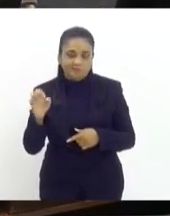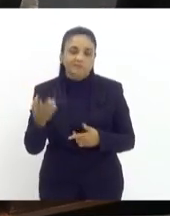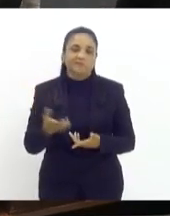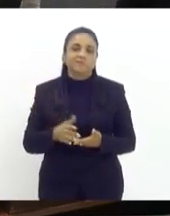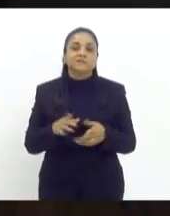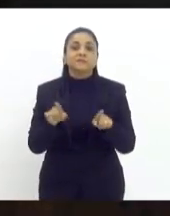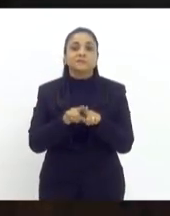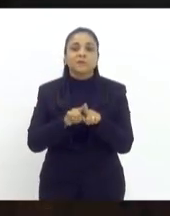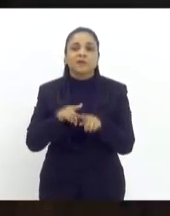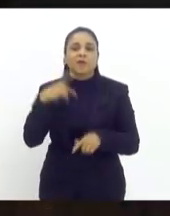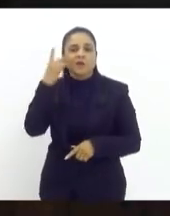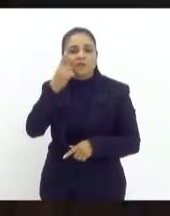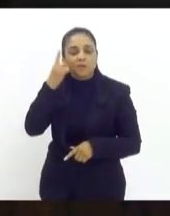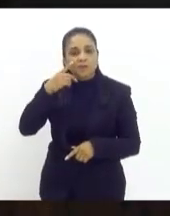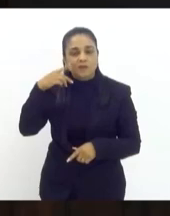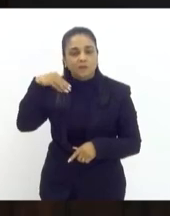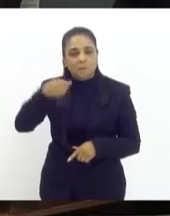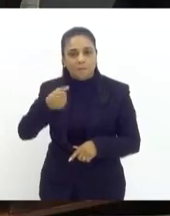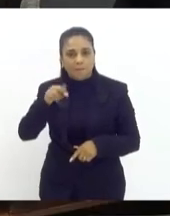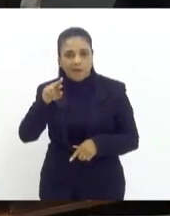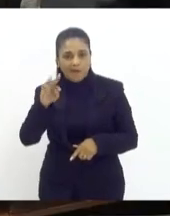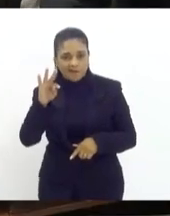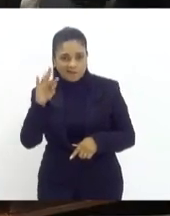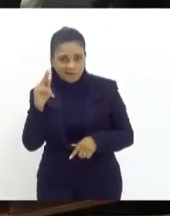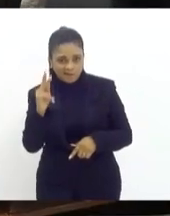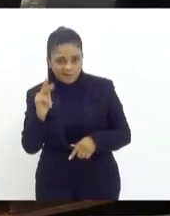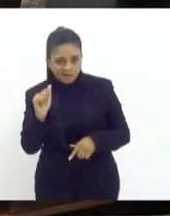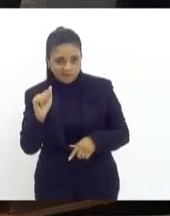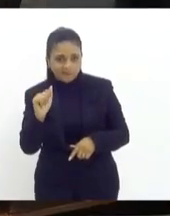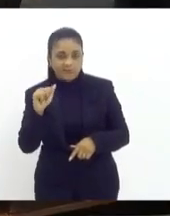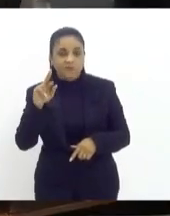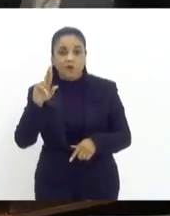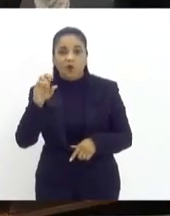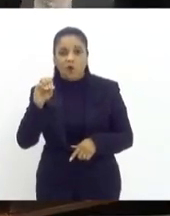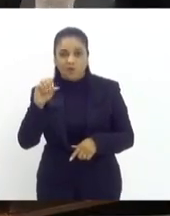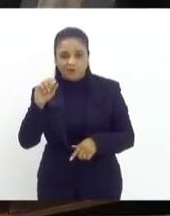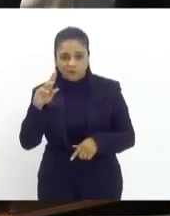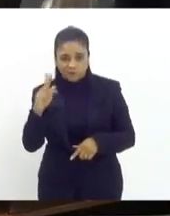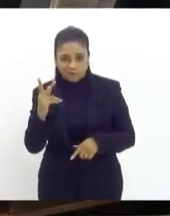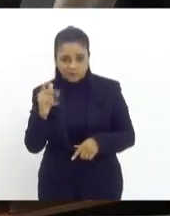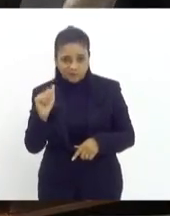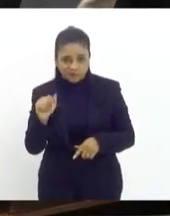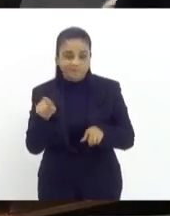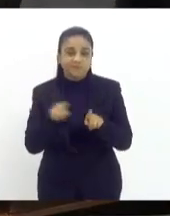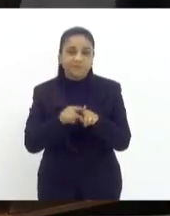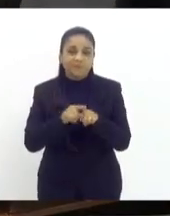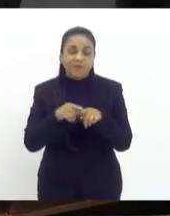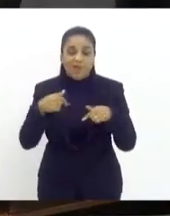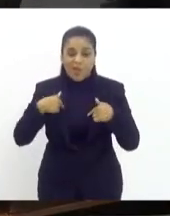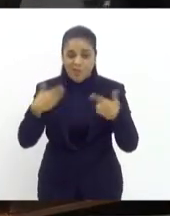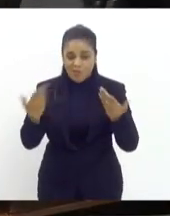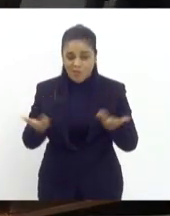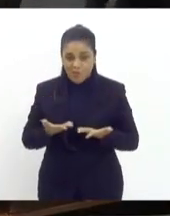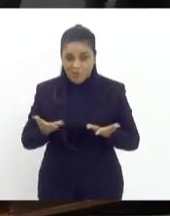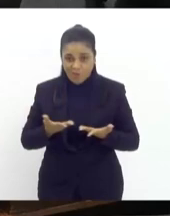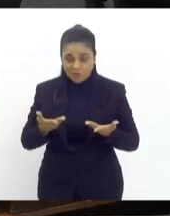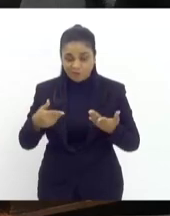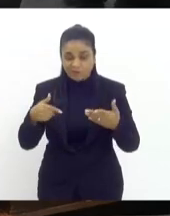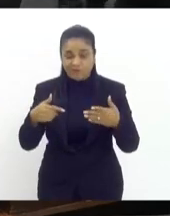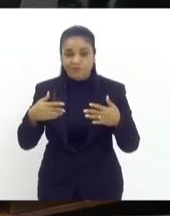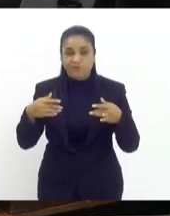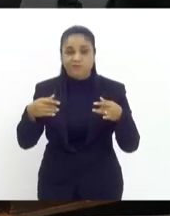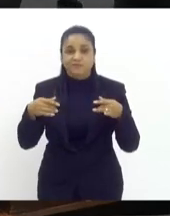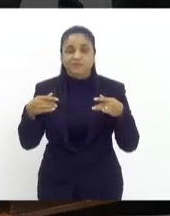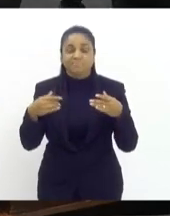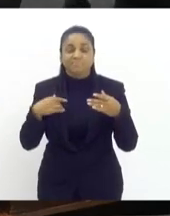deputada Marta Rocha Presidente apesar das dores de ontem chegar hoje nesse plenário encontrar